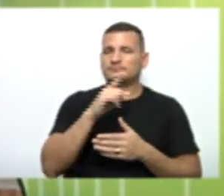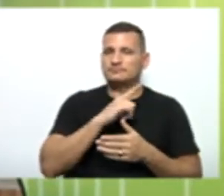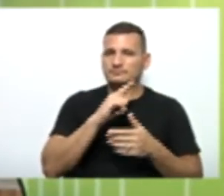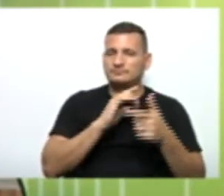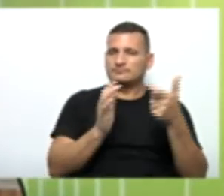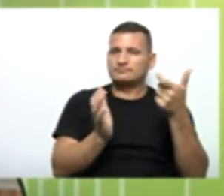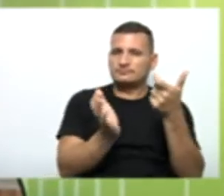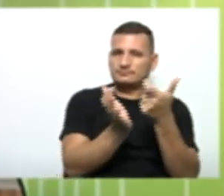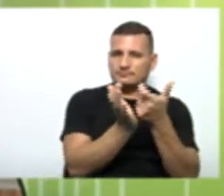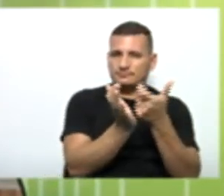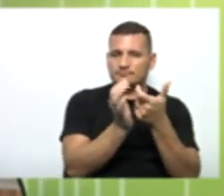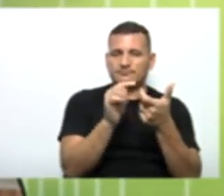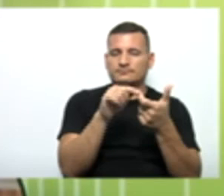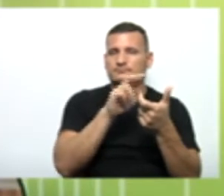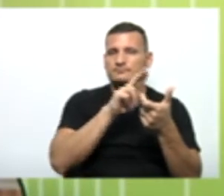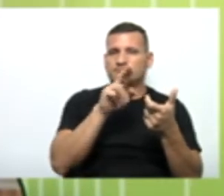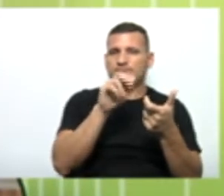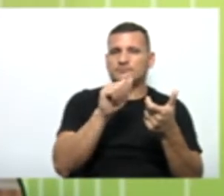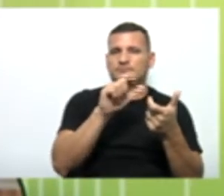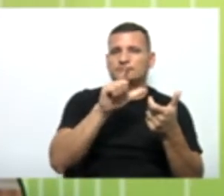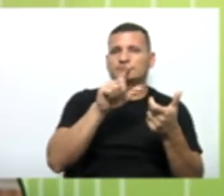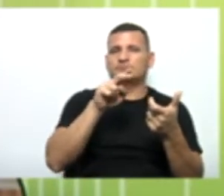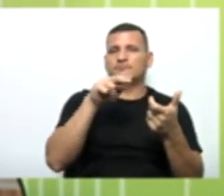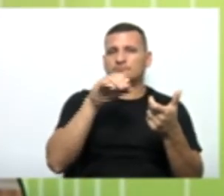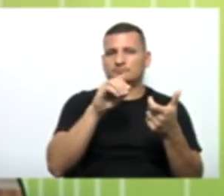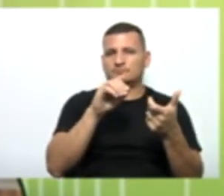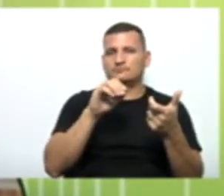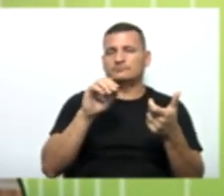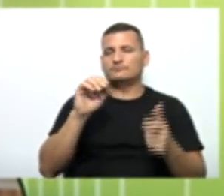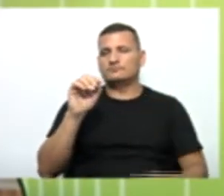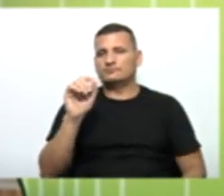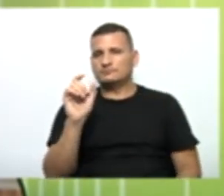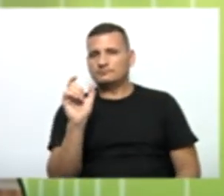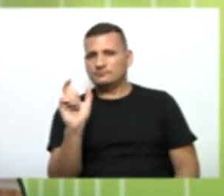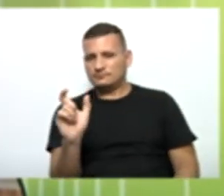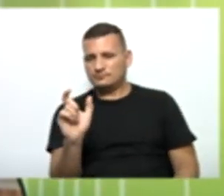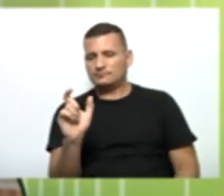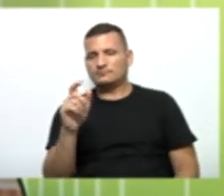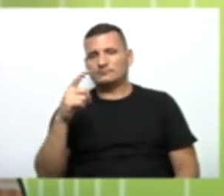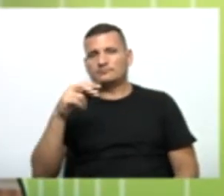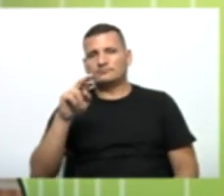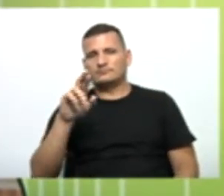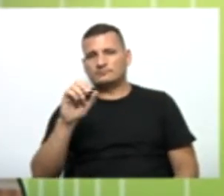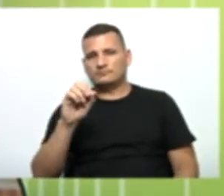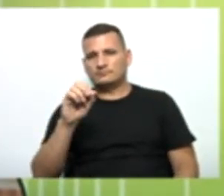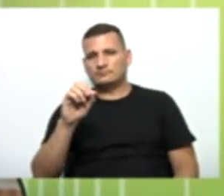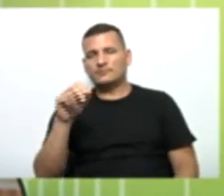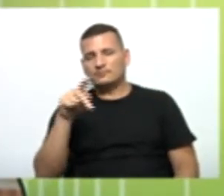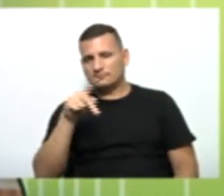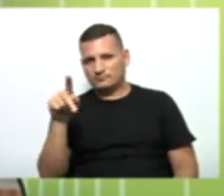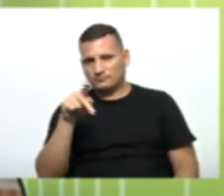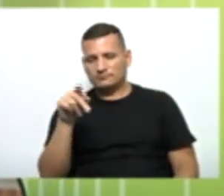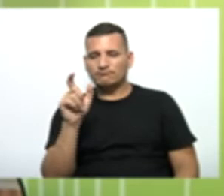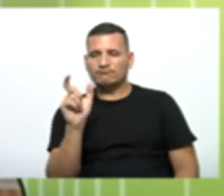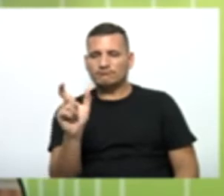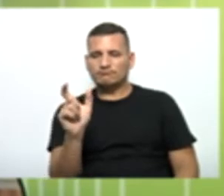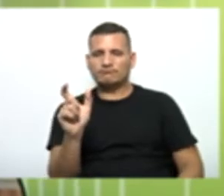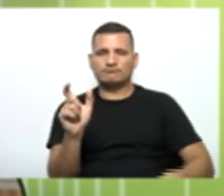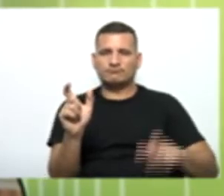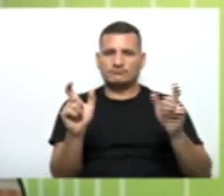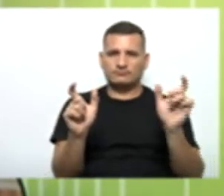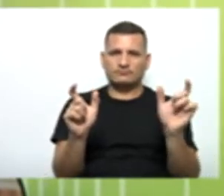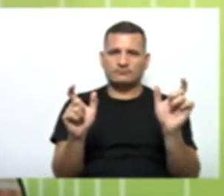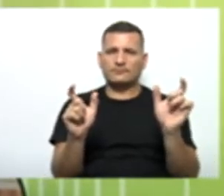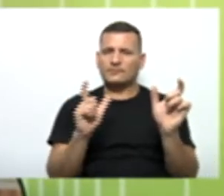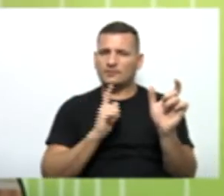classe, certo? Aluno e professor, ok? São classes que relacionam, por exemplo, o aluno